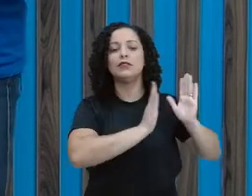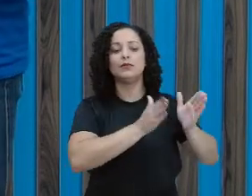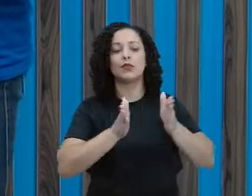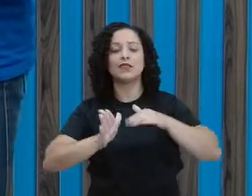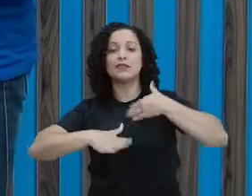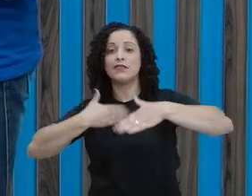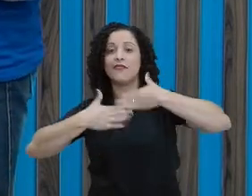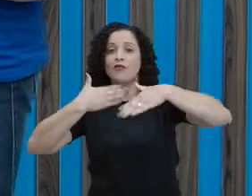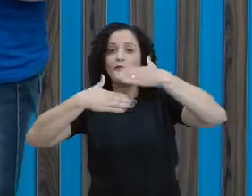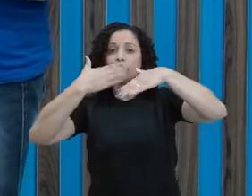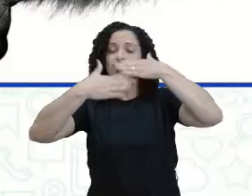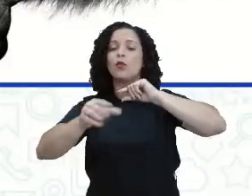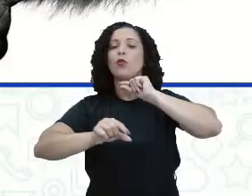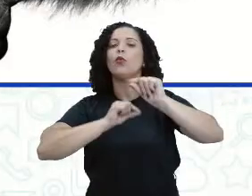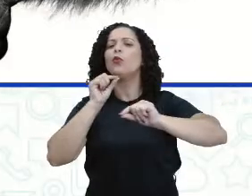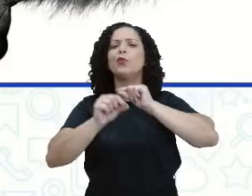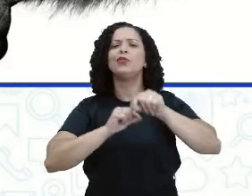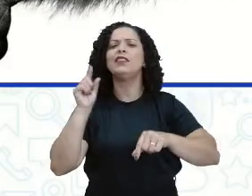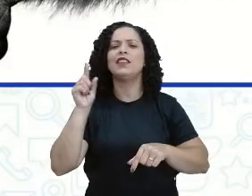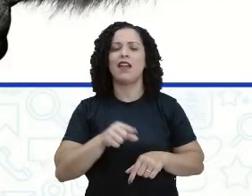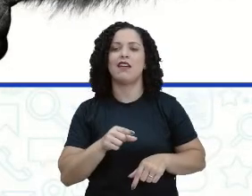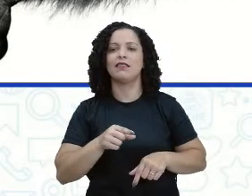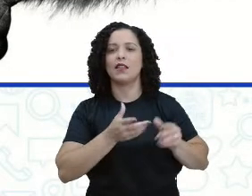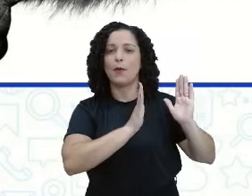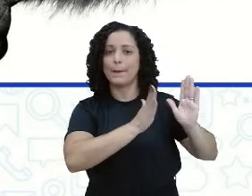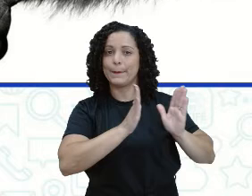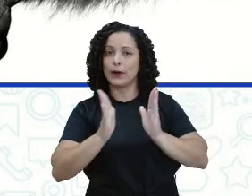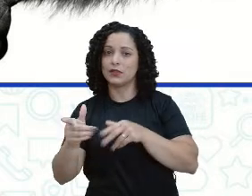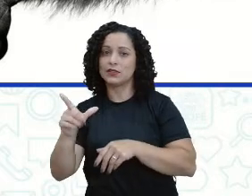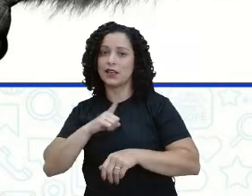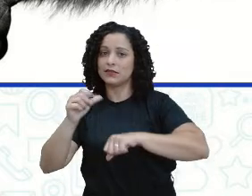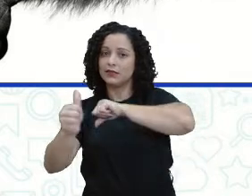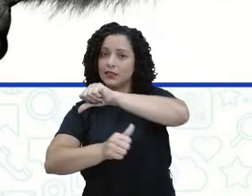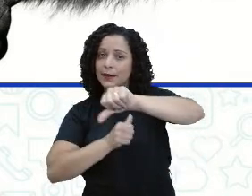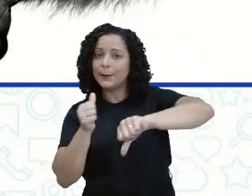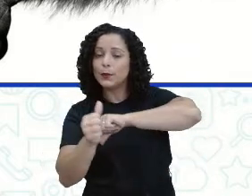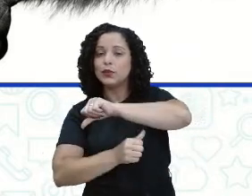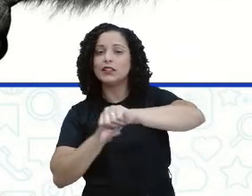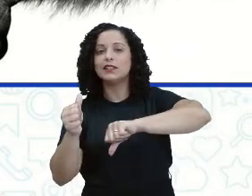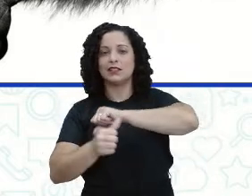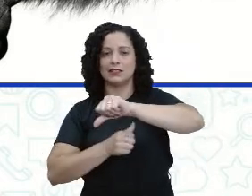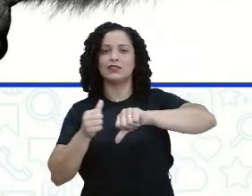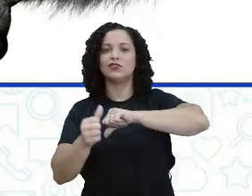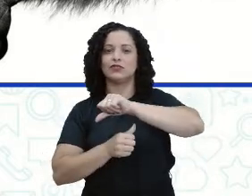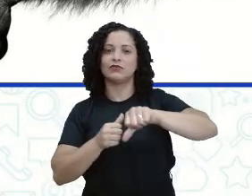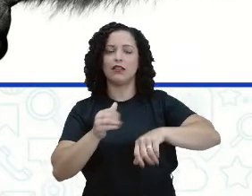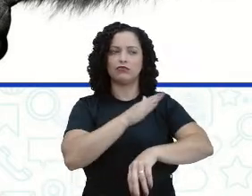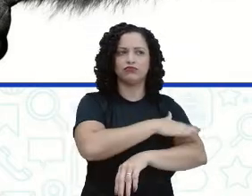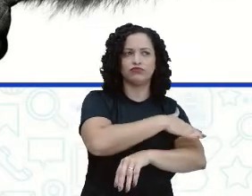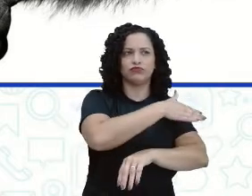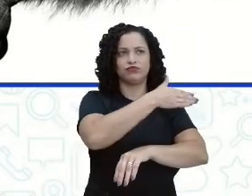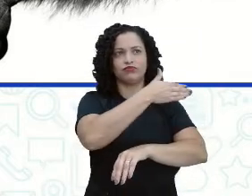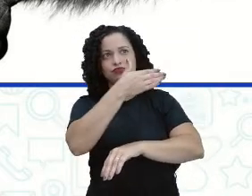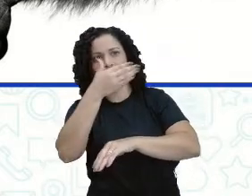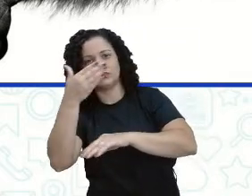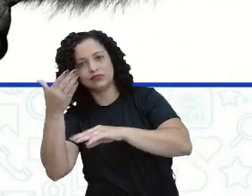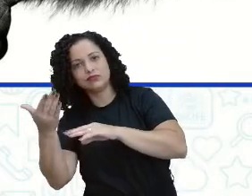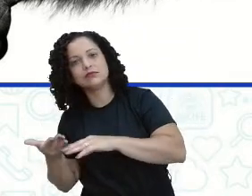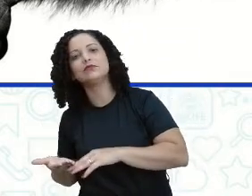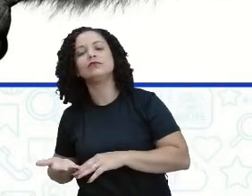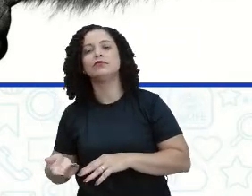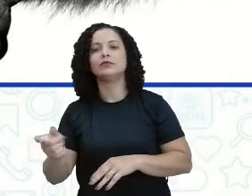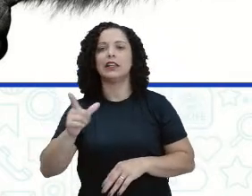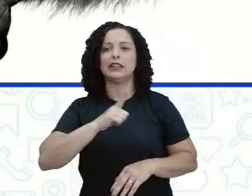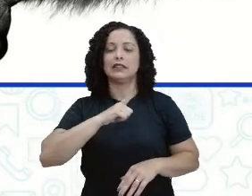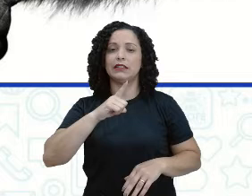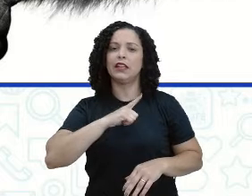É o processo pelo qual ocorrem as mudanças ou transformações nos seres vivos ao longo do tempo. Então, aí nós temos